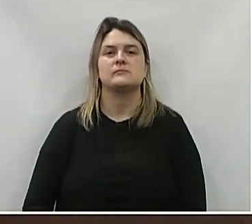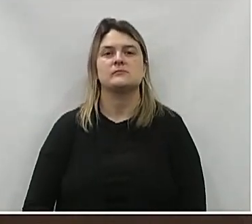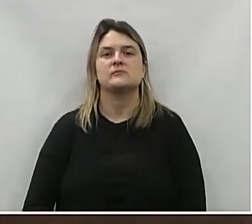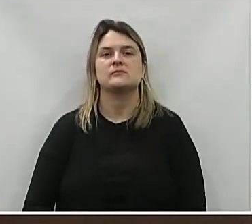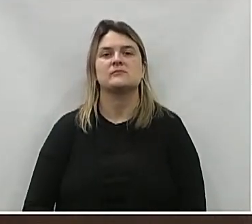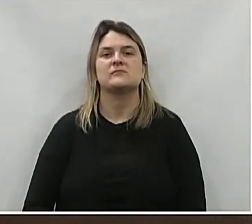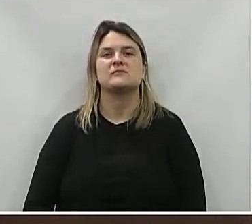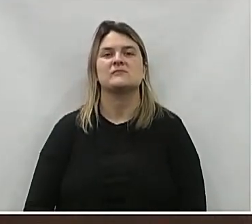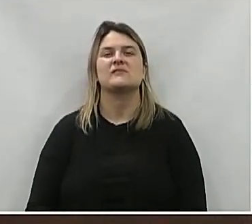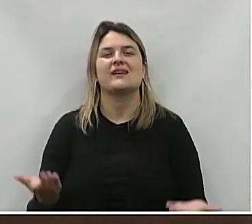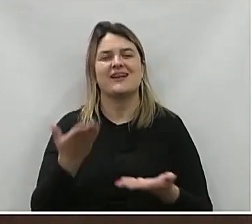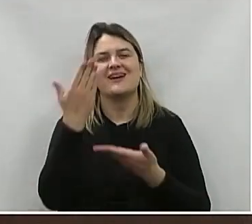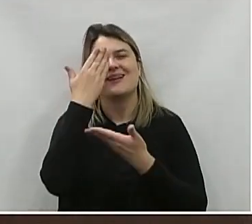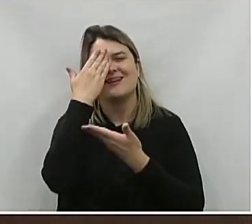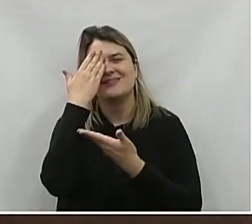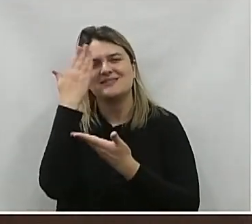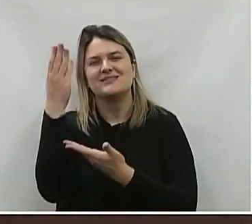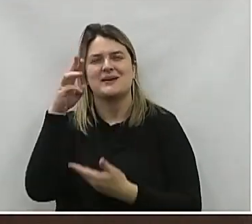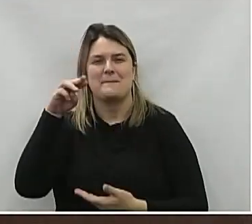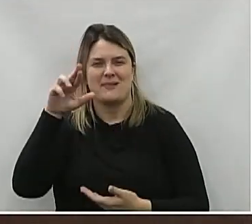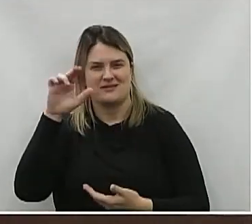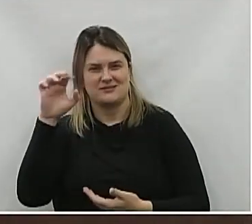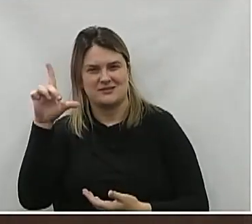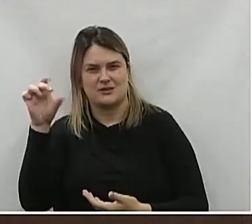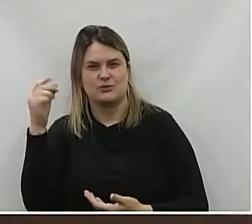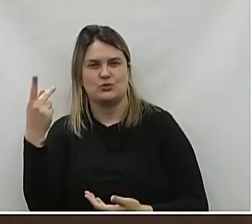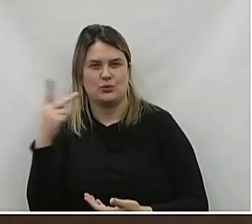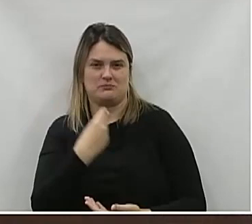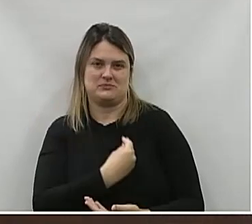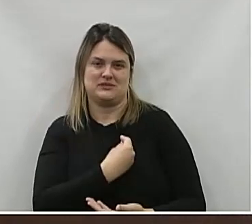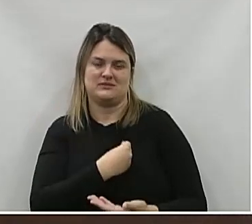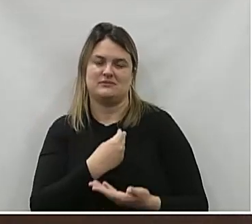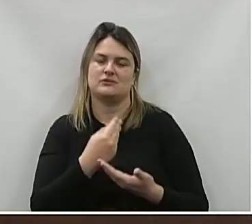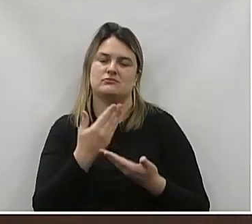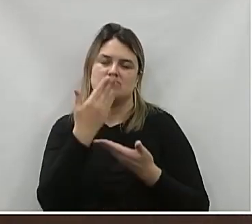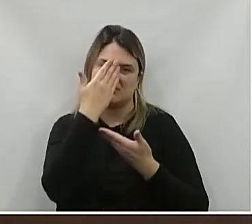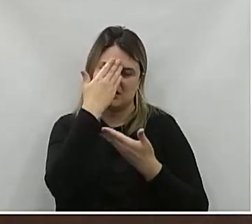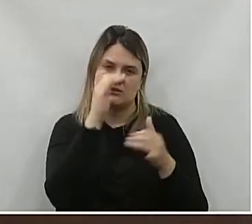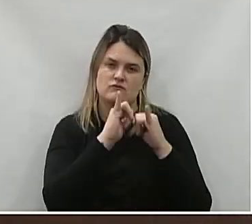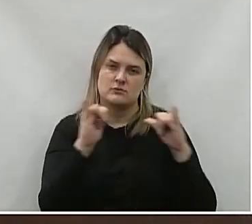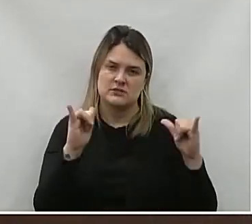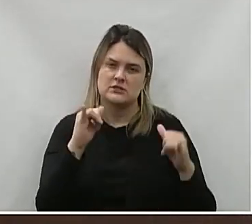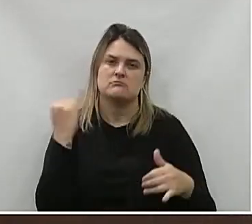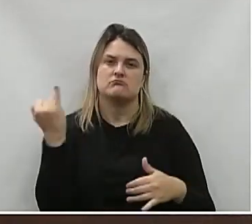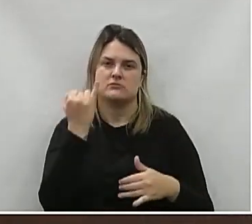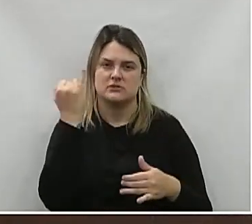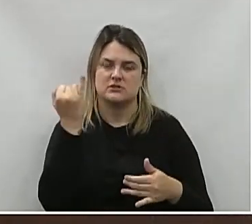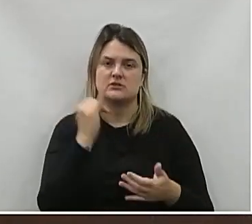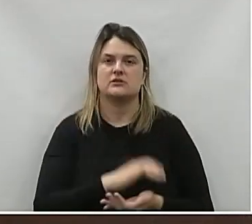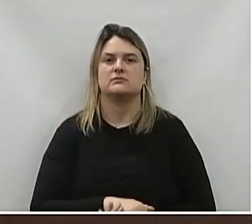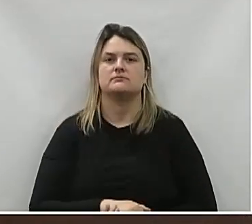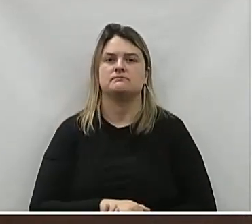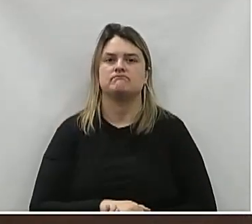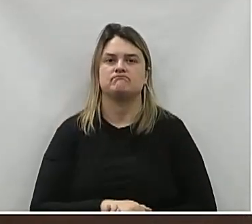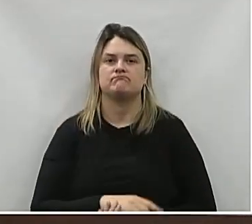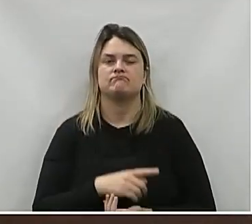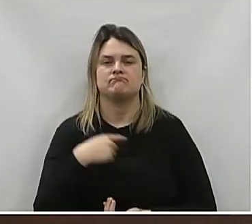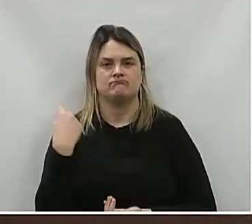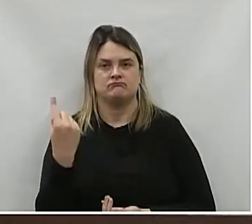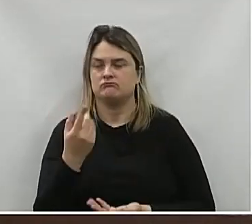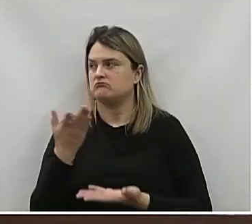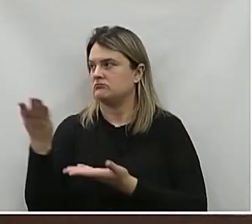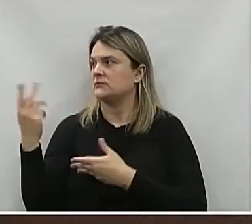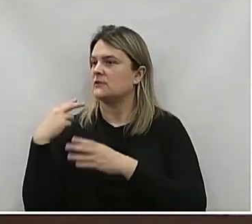Agradecemos, Marcelo, a sua presença Opa, aí. obrigado. Obrigado pelas suas informações, muito Beleza. importante. E a Câmara